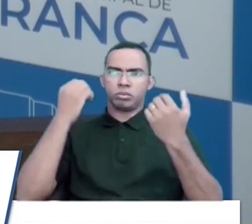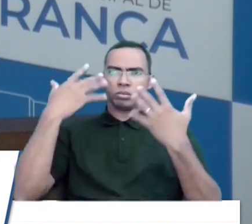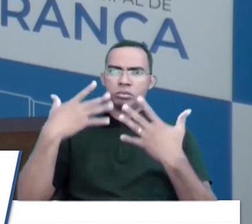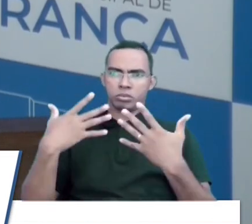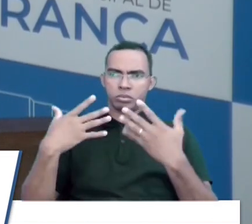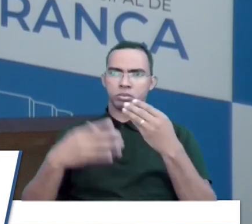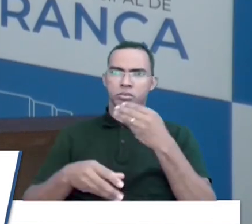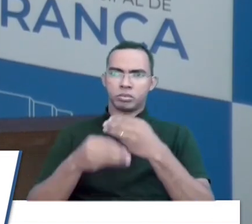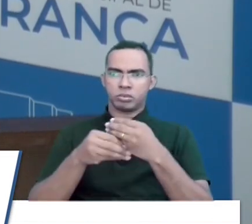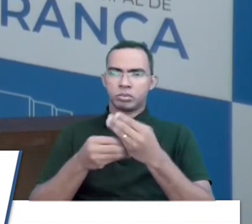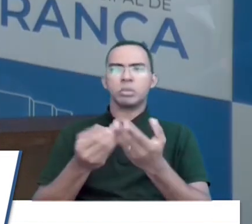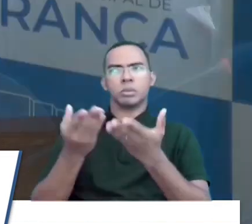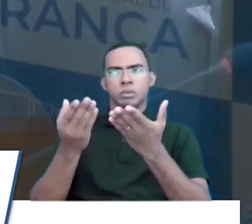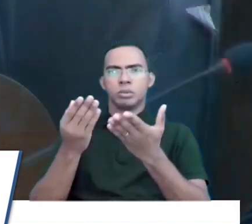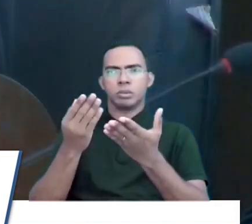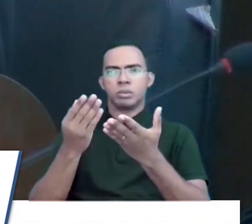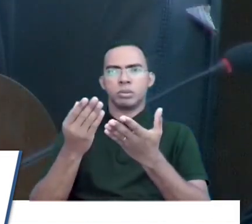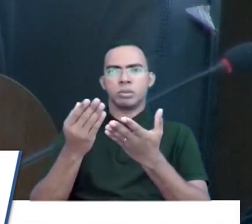Pois não. Permite uma parte?